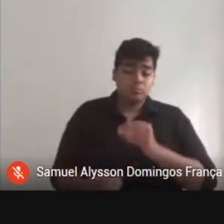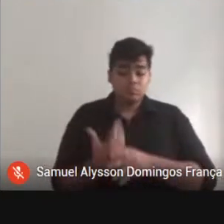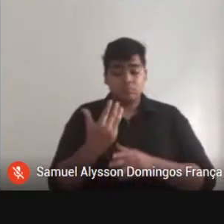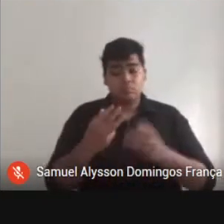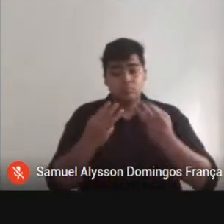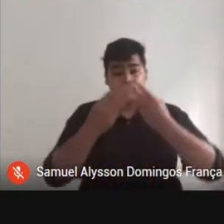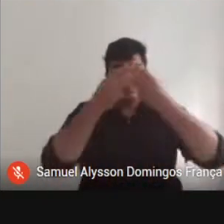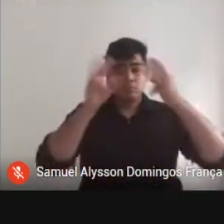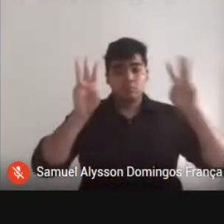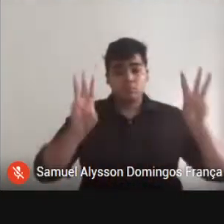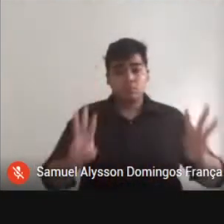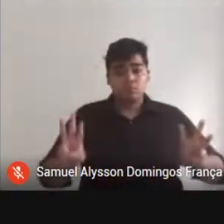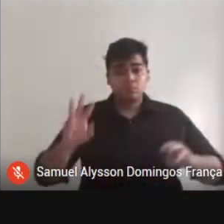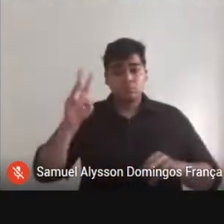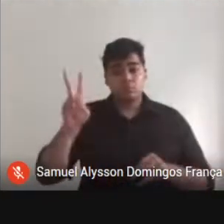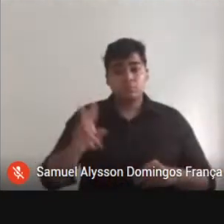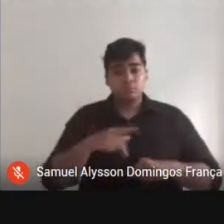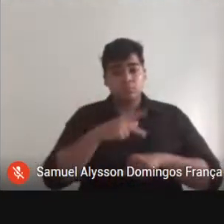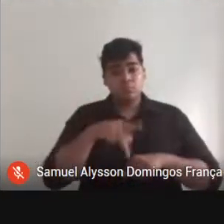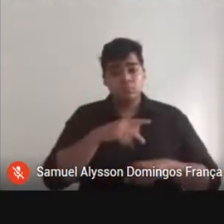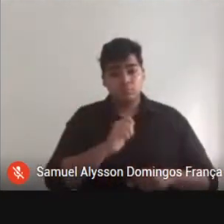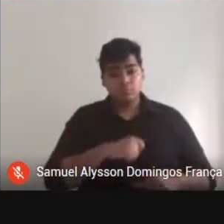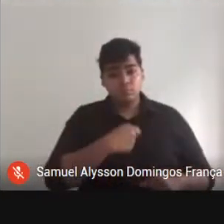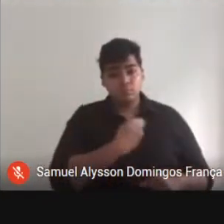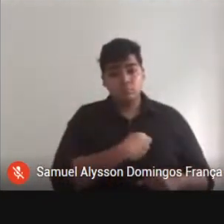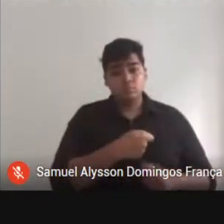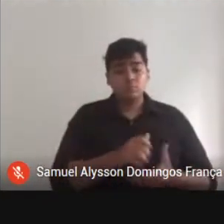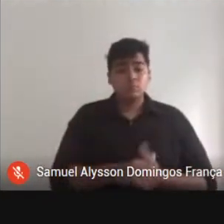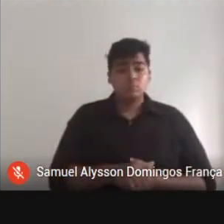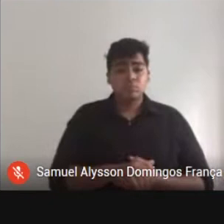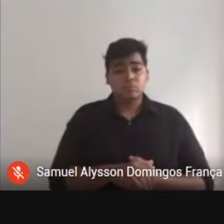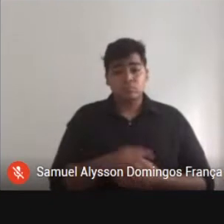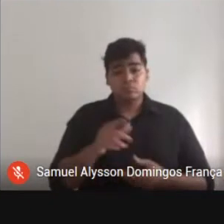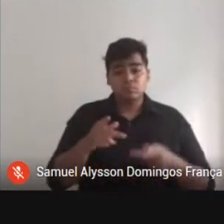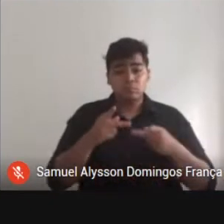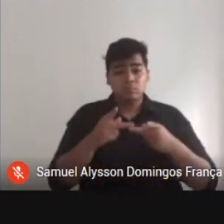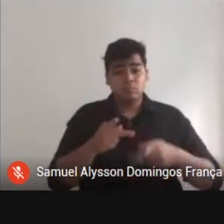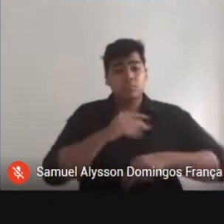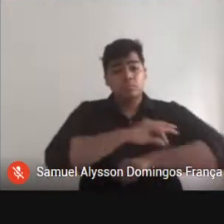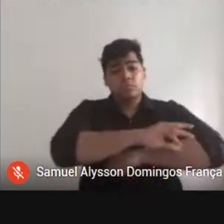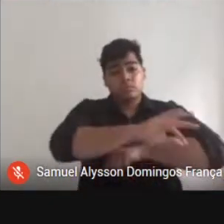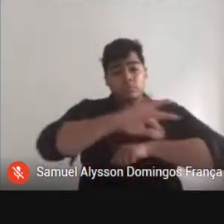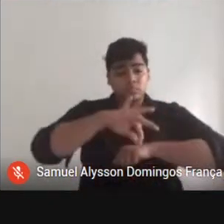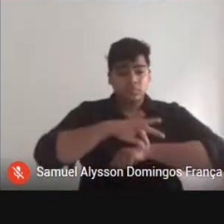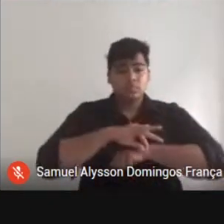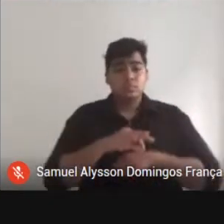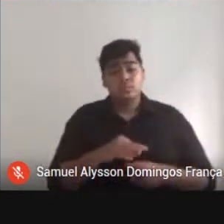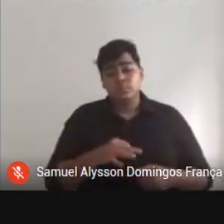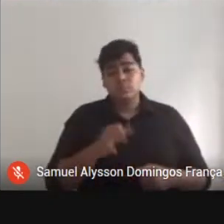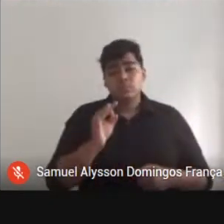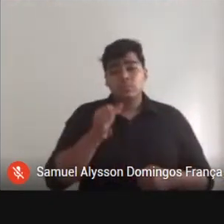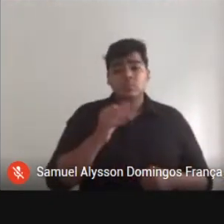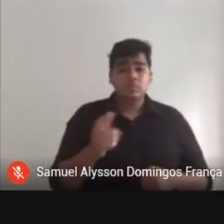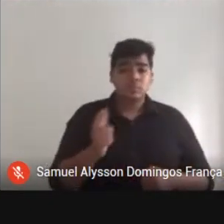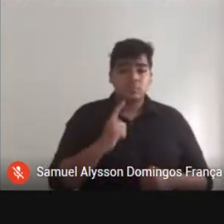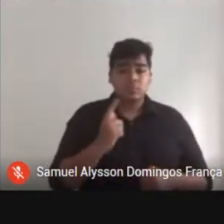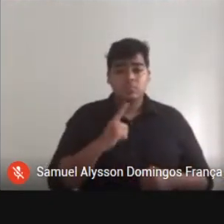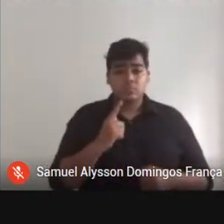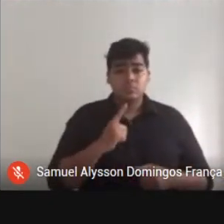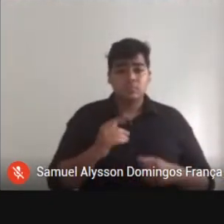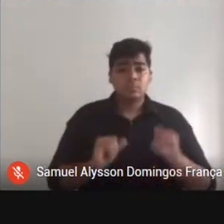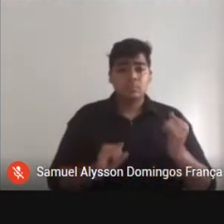Bilbao, na Espanha, né? E aí é um projeto arquitetônico que certamente, para fazer a fabricação de todas